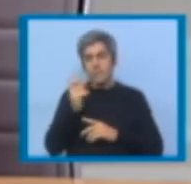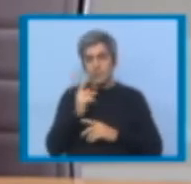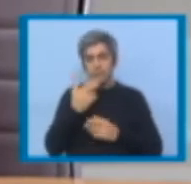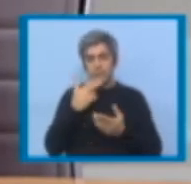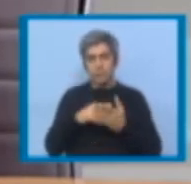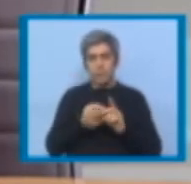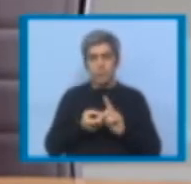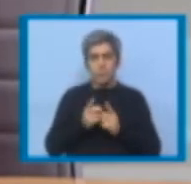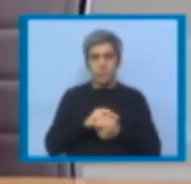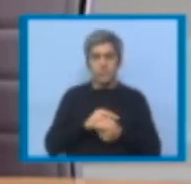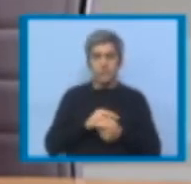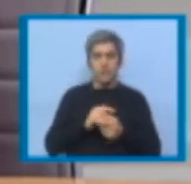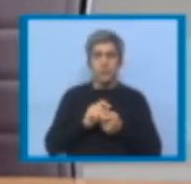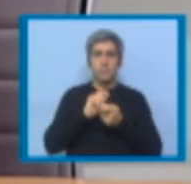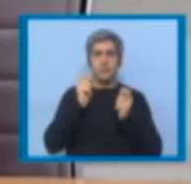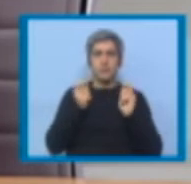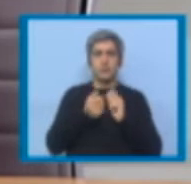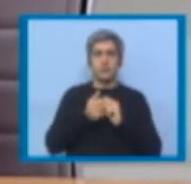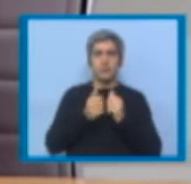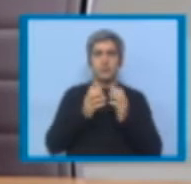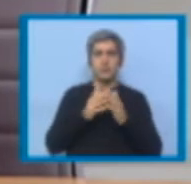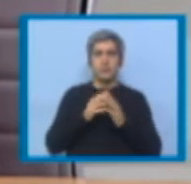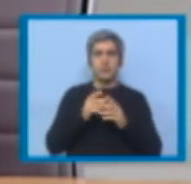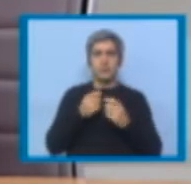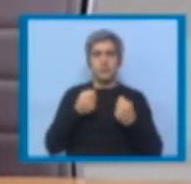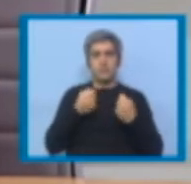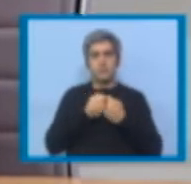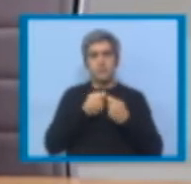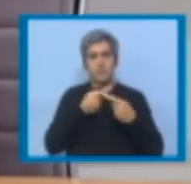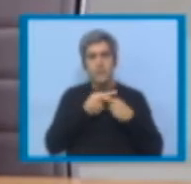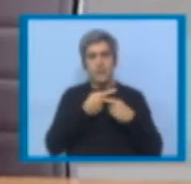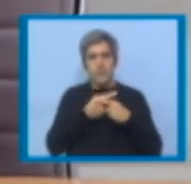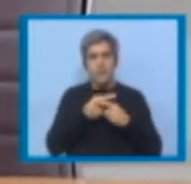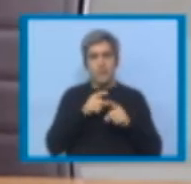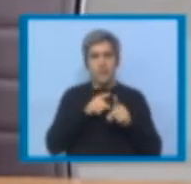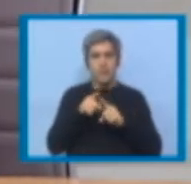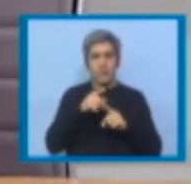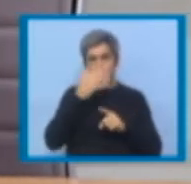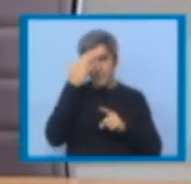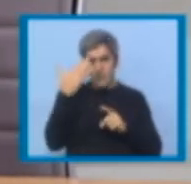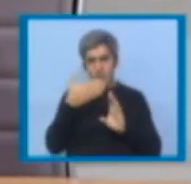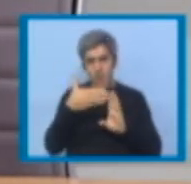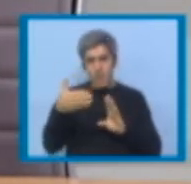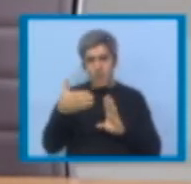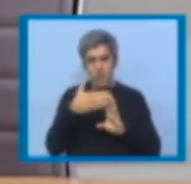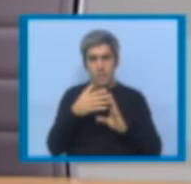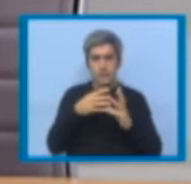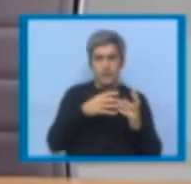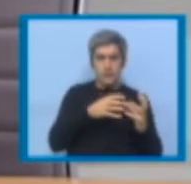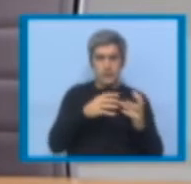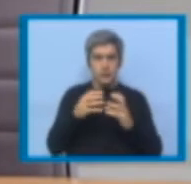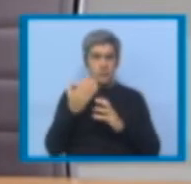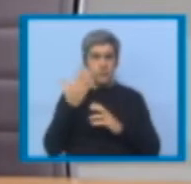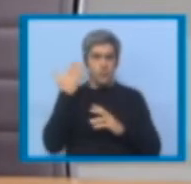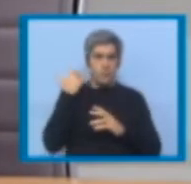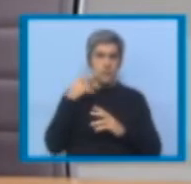correu e tudo foi transformado em batalha política naquele verão, neste verão que